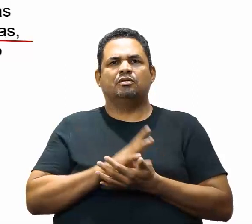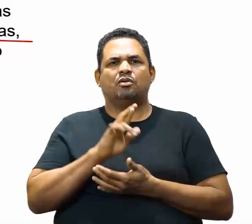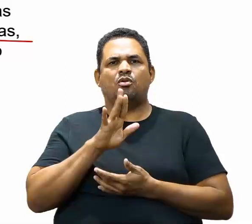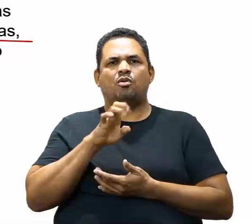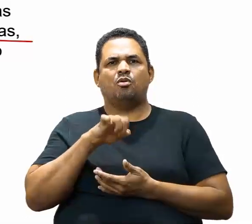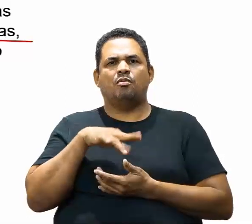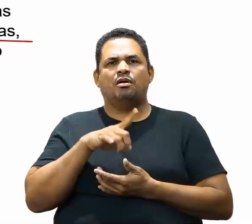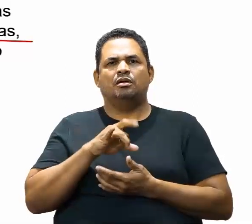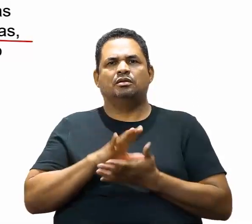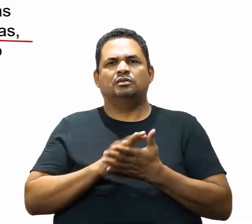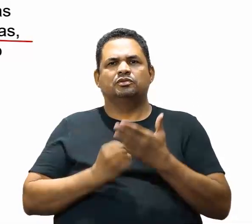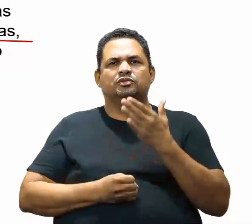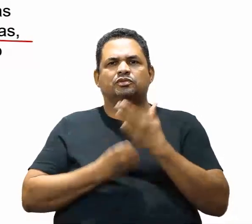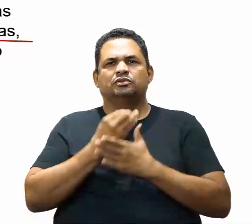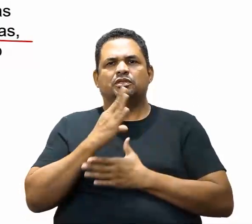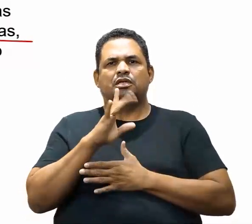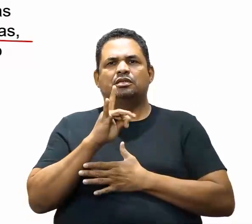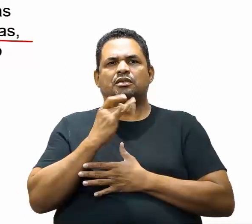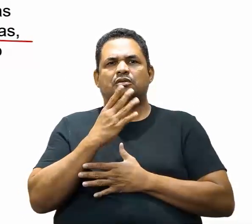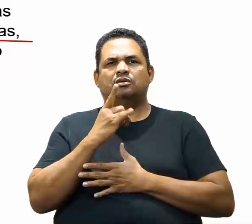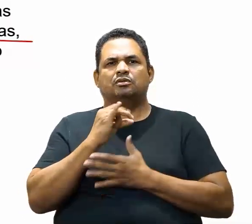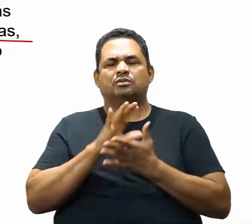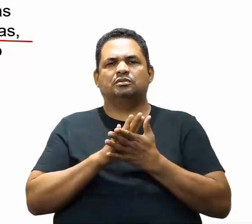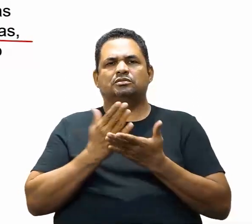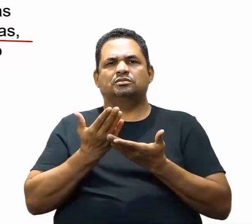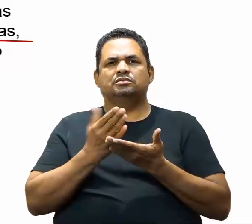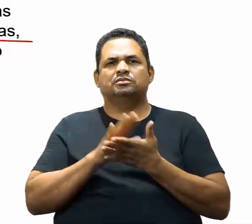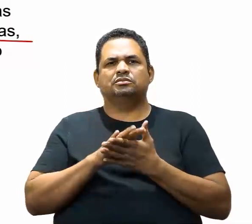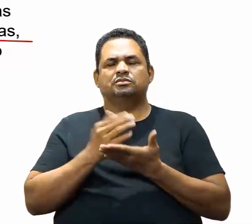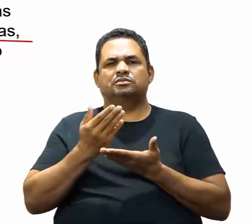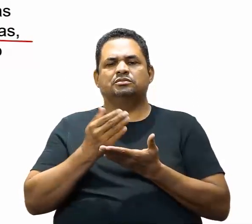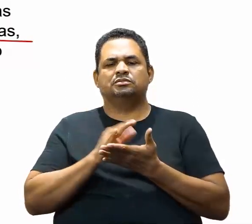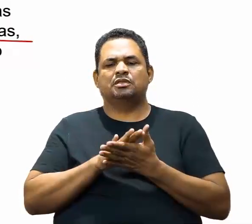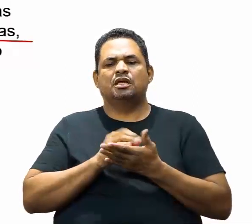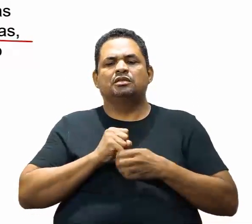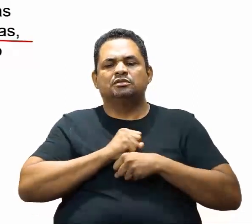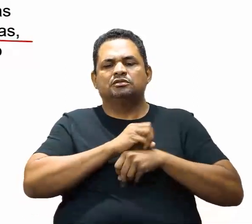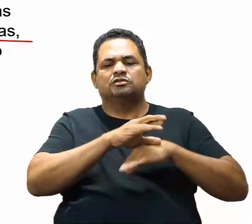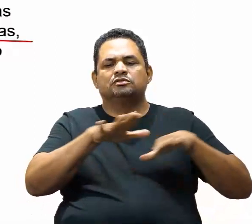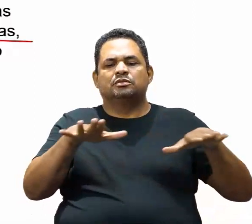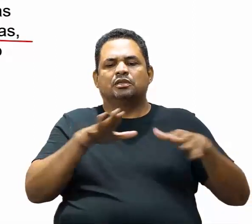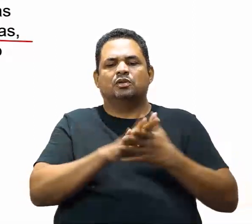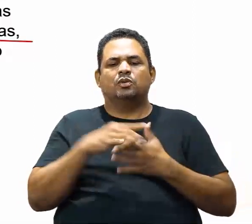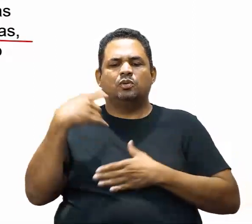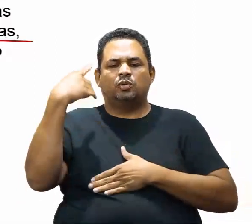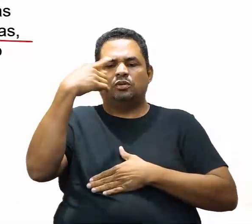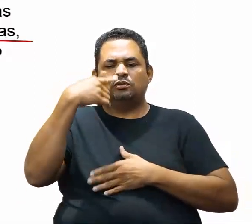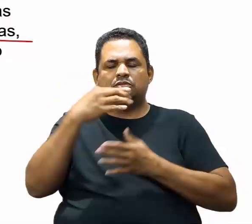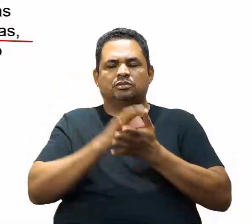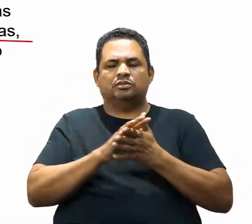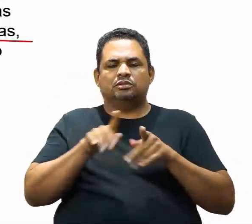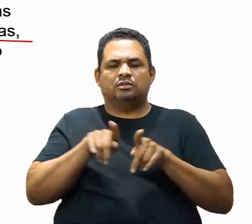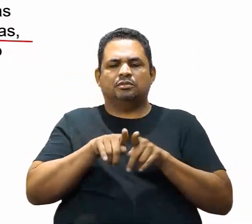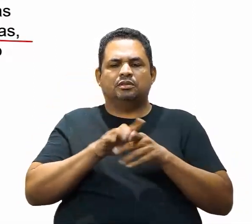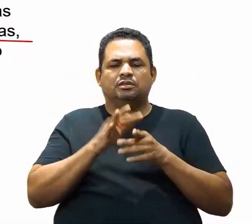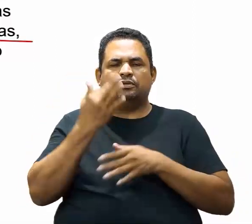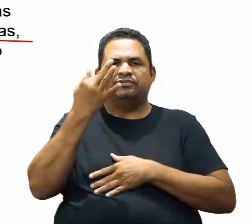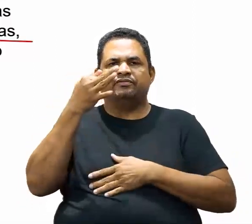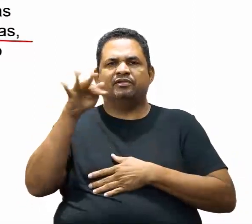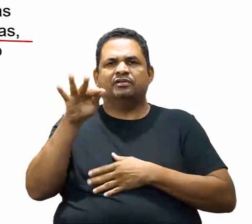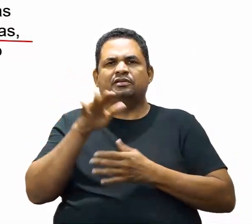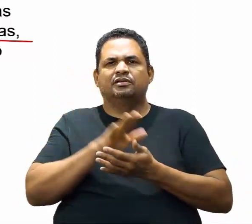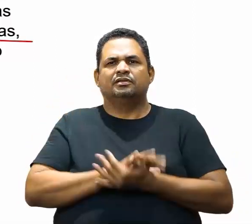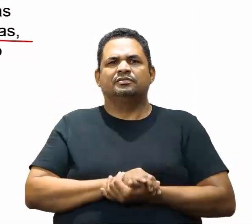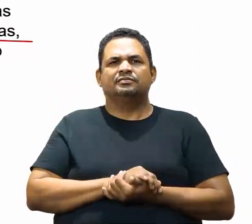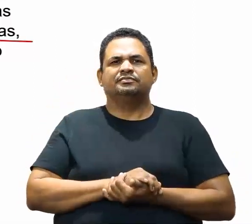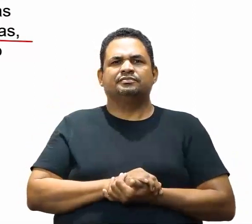na Catalunha, e se estendeu ali através da Espanha e algumas partes da França, certo? Ela é